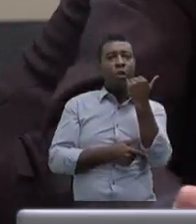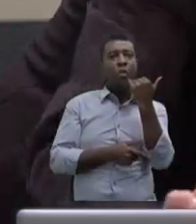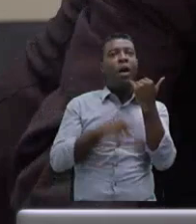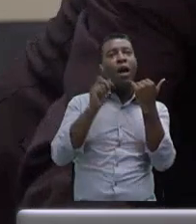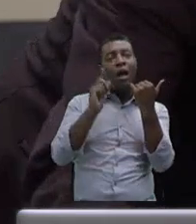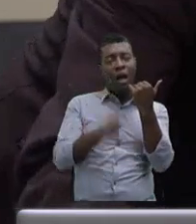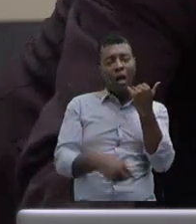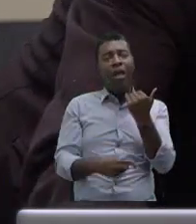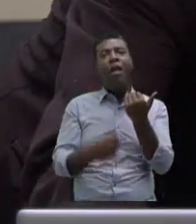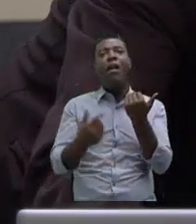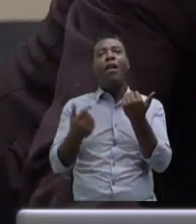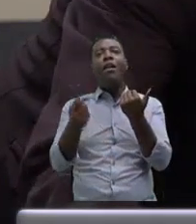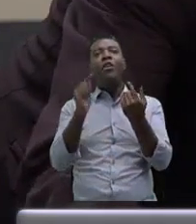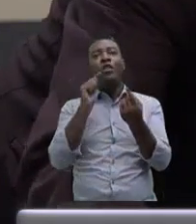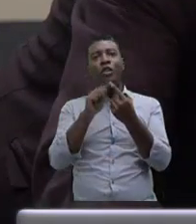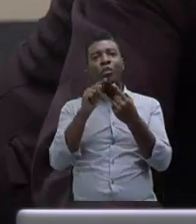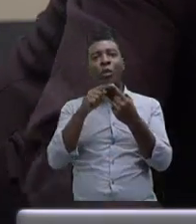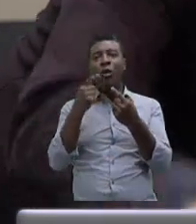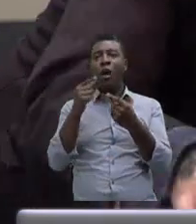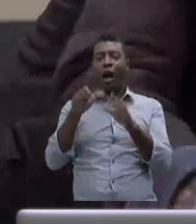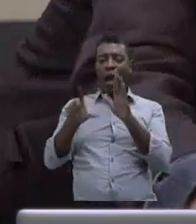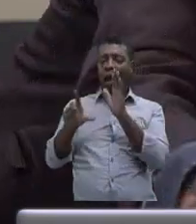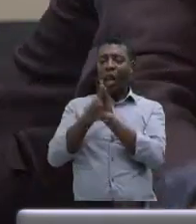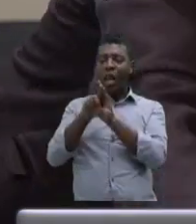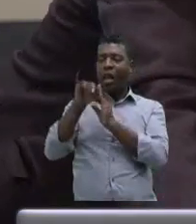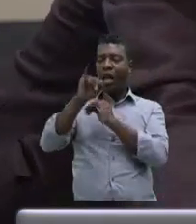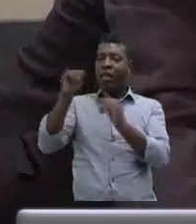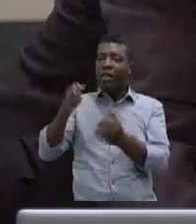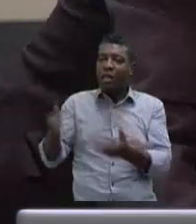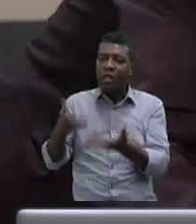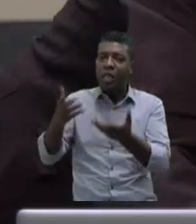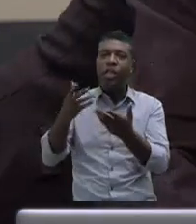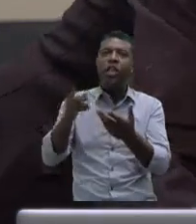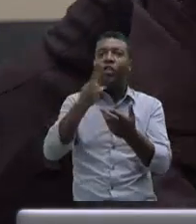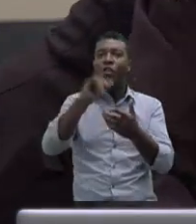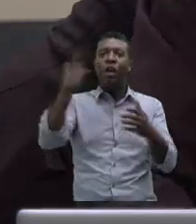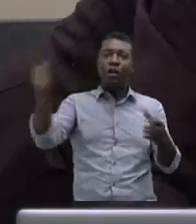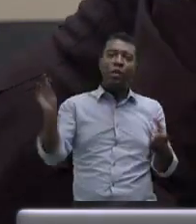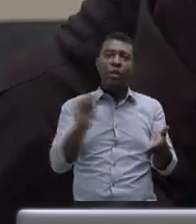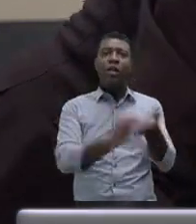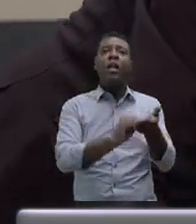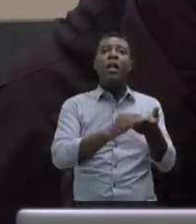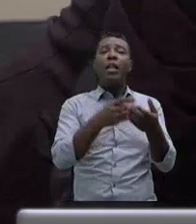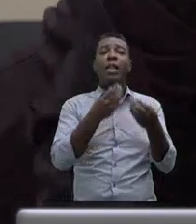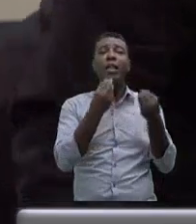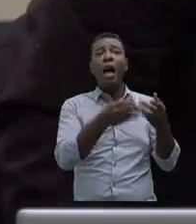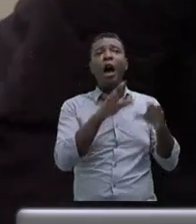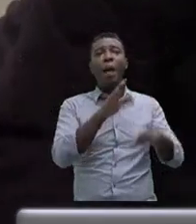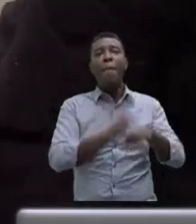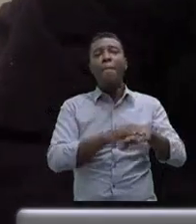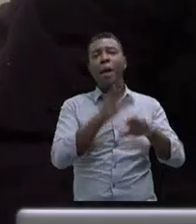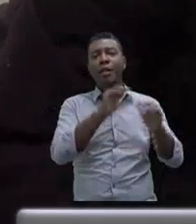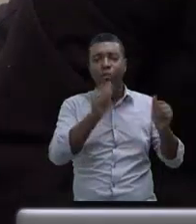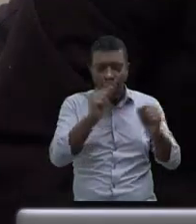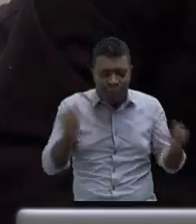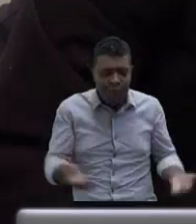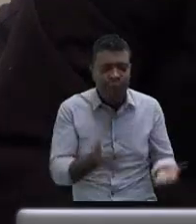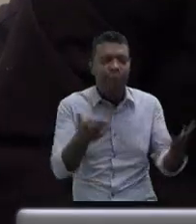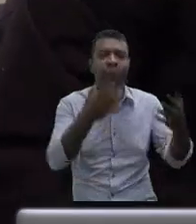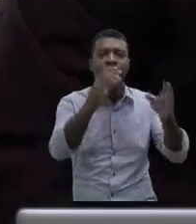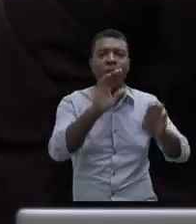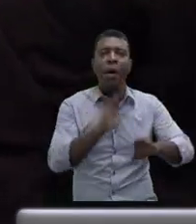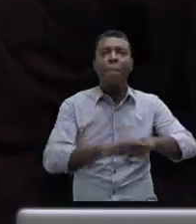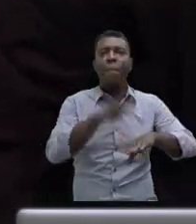financiável pela lei de incentivo, para que a gente possa potencializar ainda mais. No entanto, a gastronomia mineira ela precisa